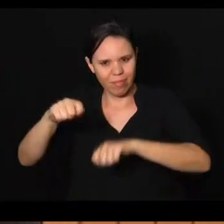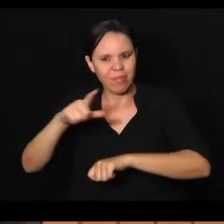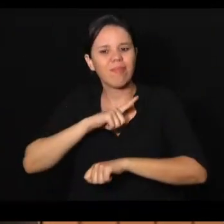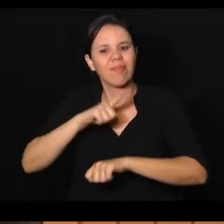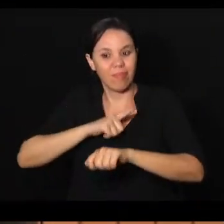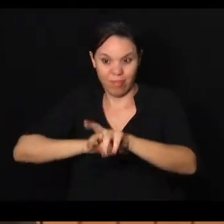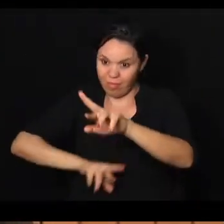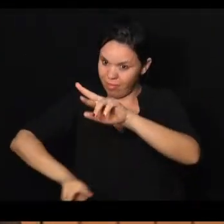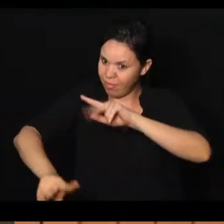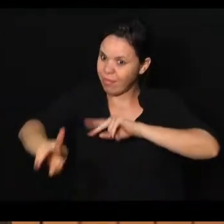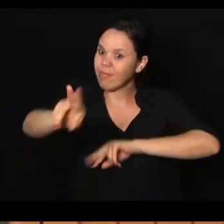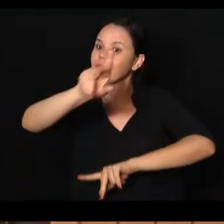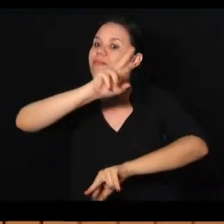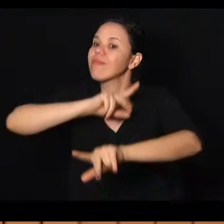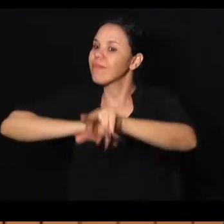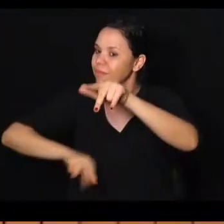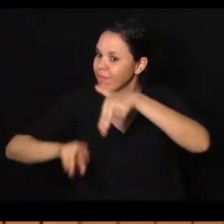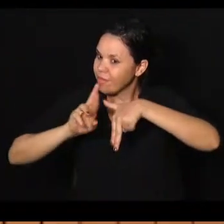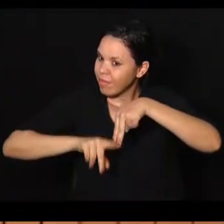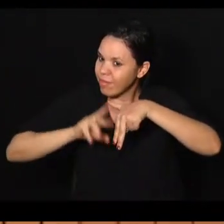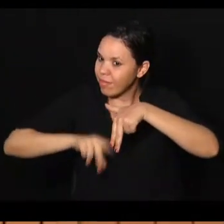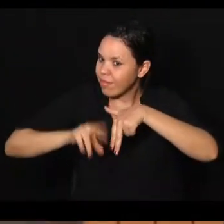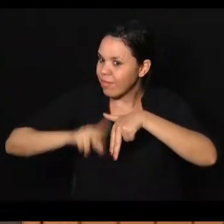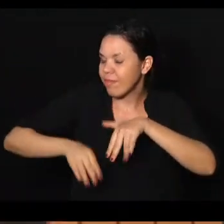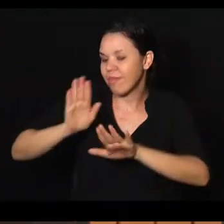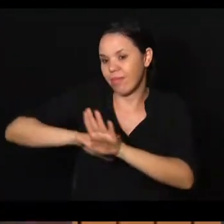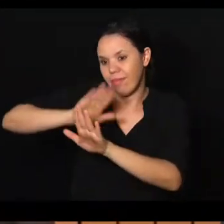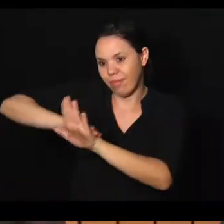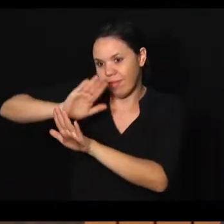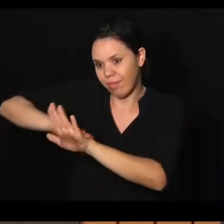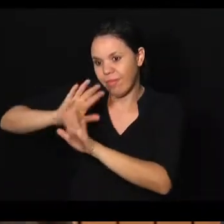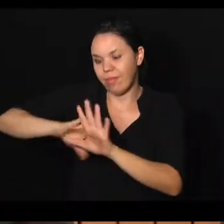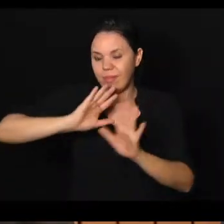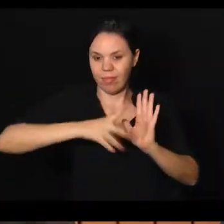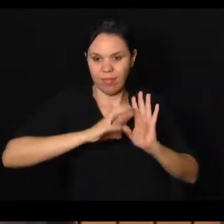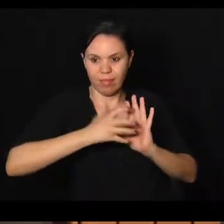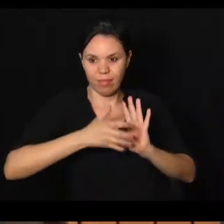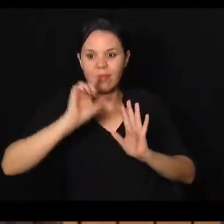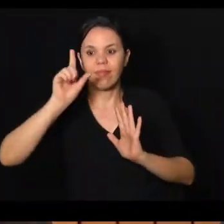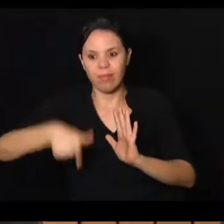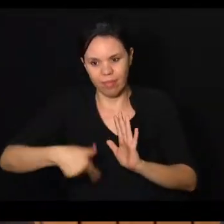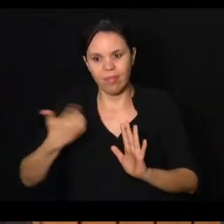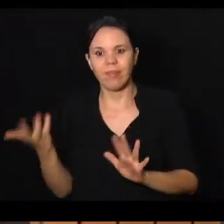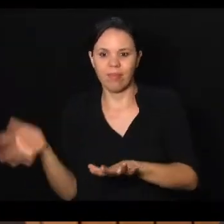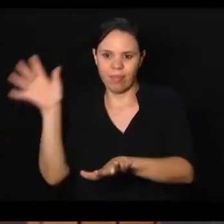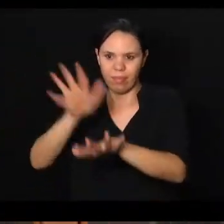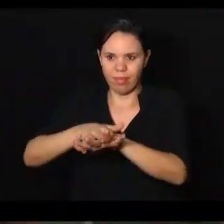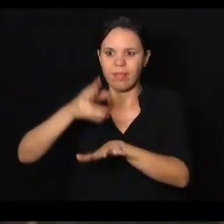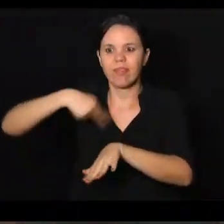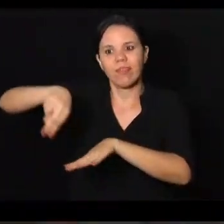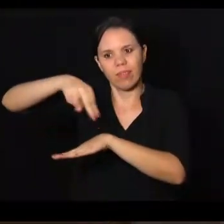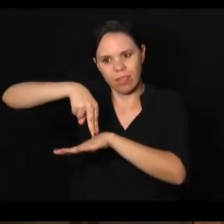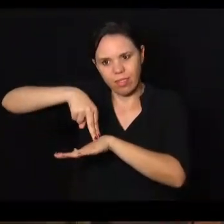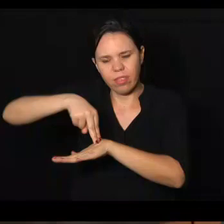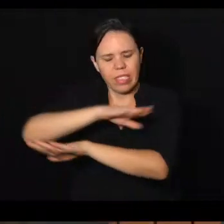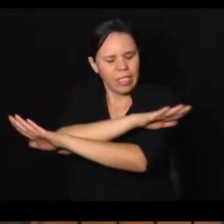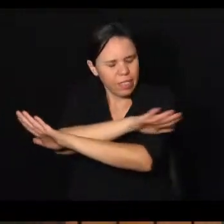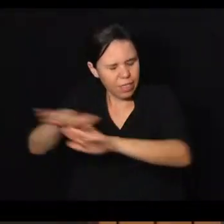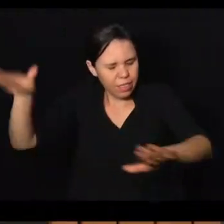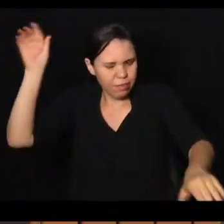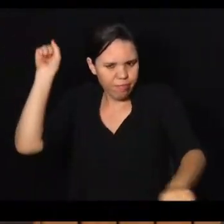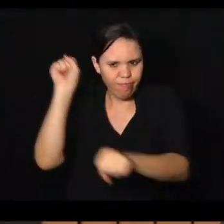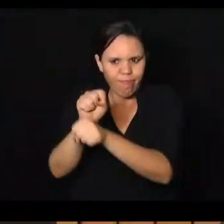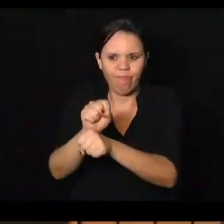nossas diferenças ideológicas partidárias, mas é a nação da inclusão. Chega